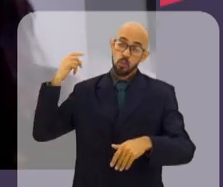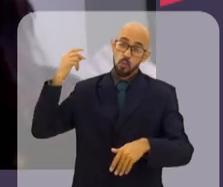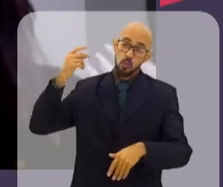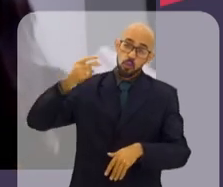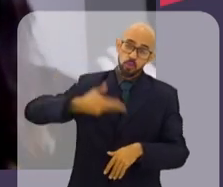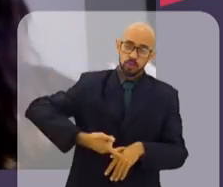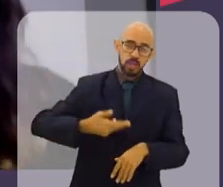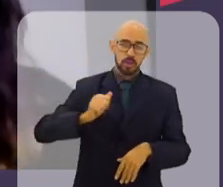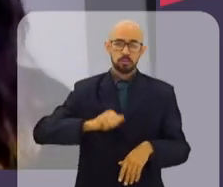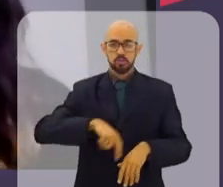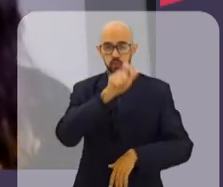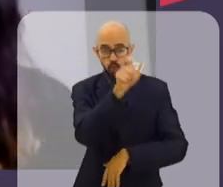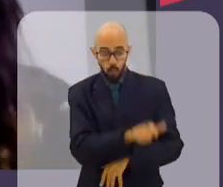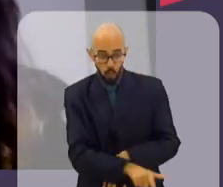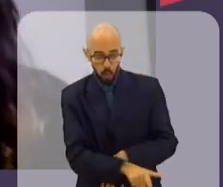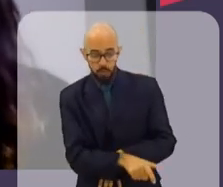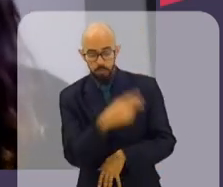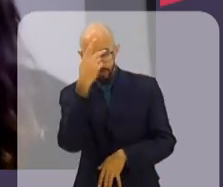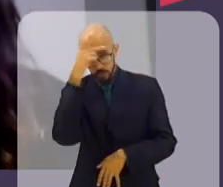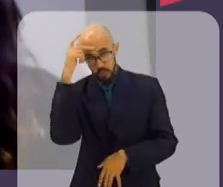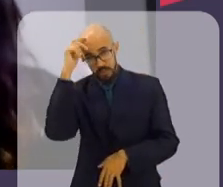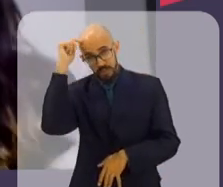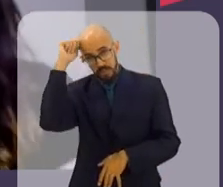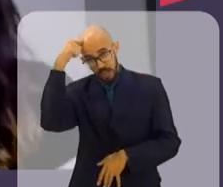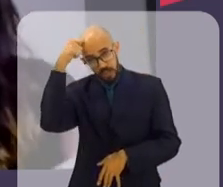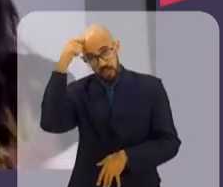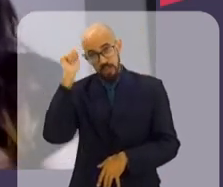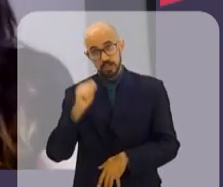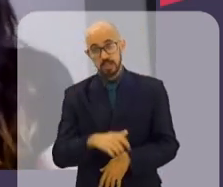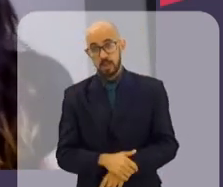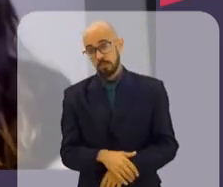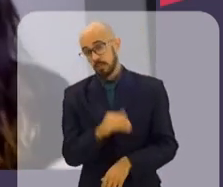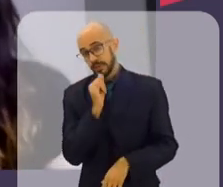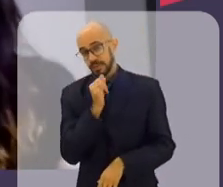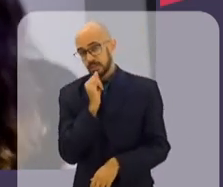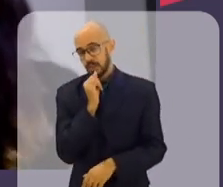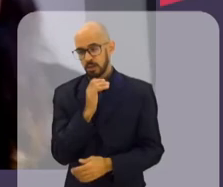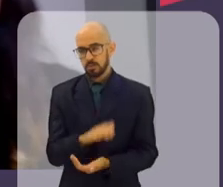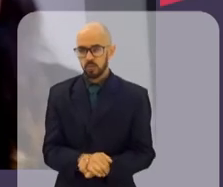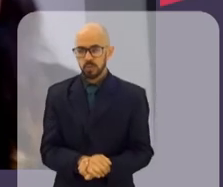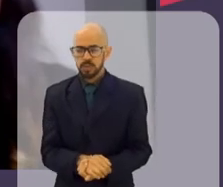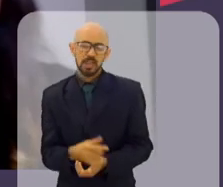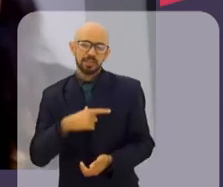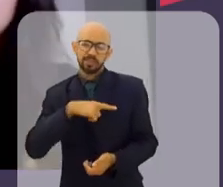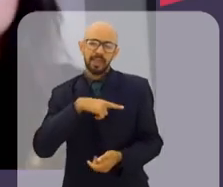corpos de pessoas negras, né? E até hoje, em muitos ambientes,